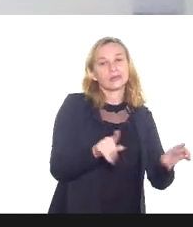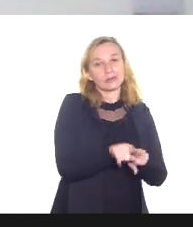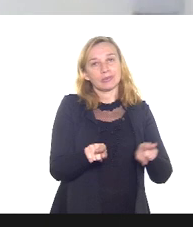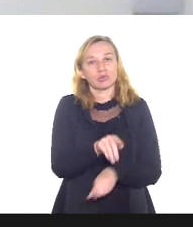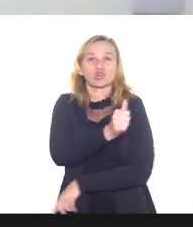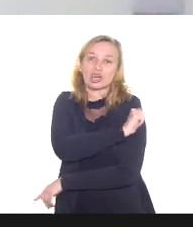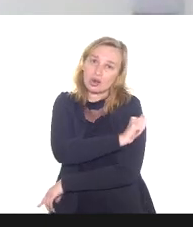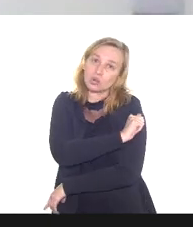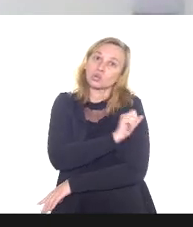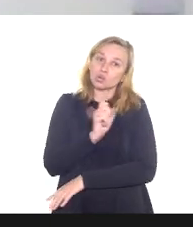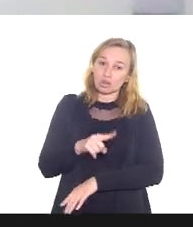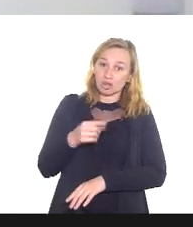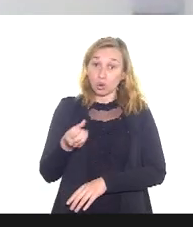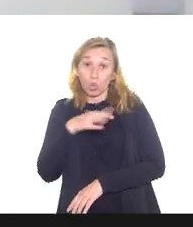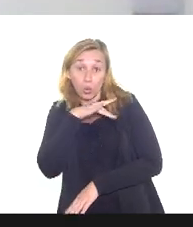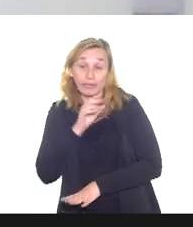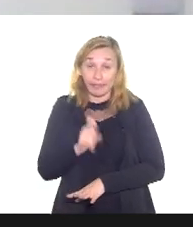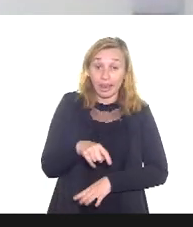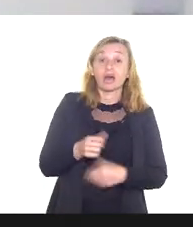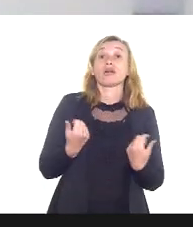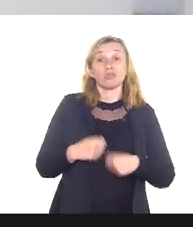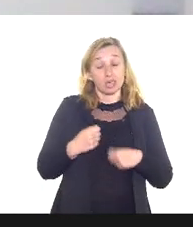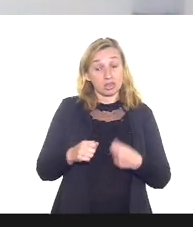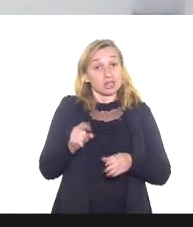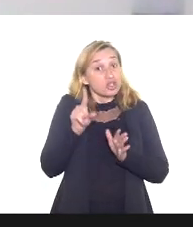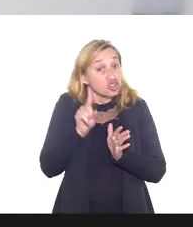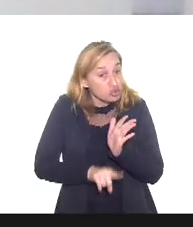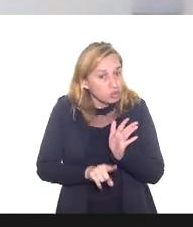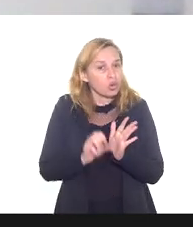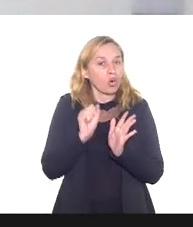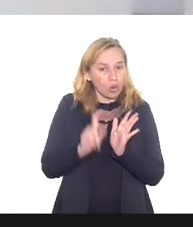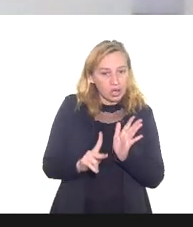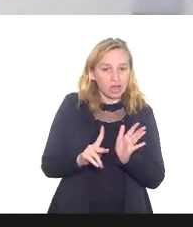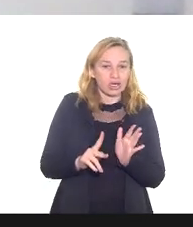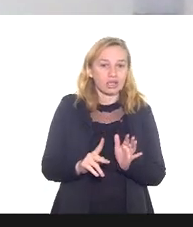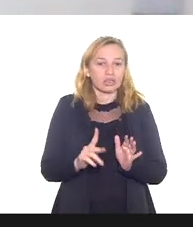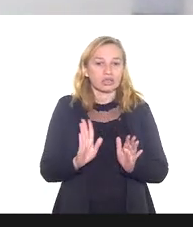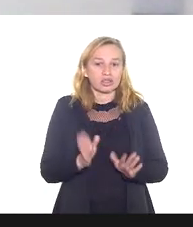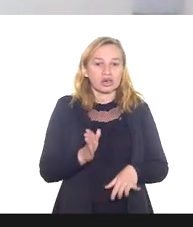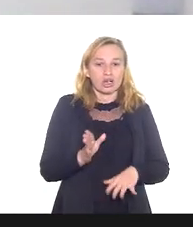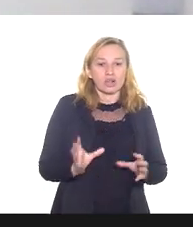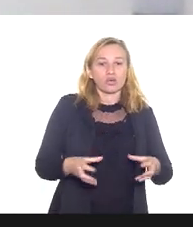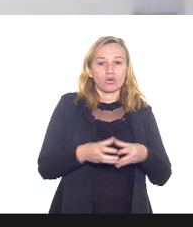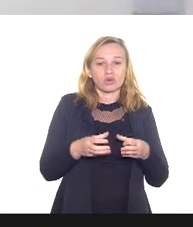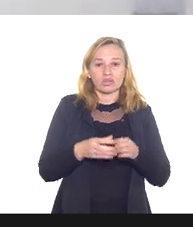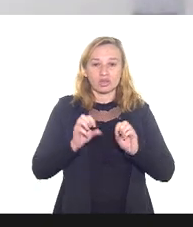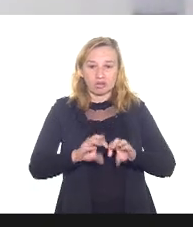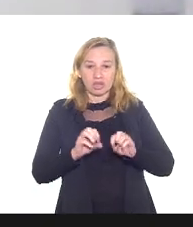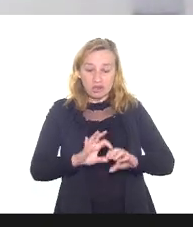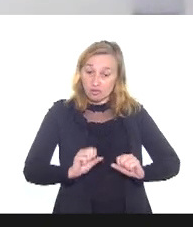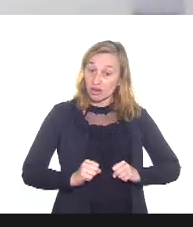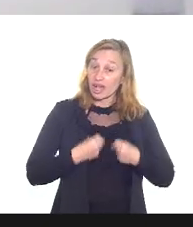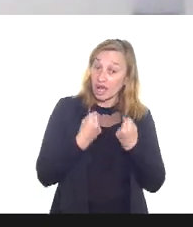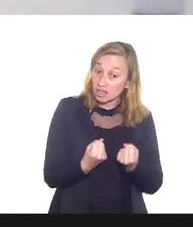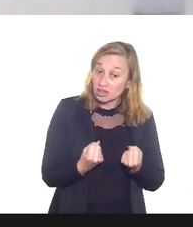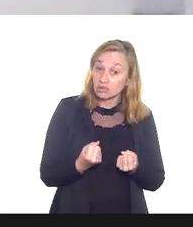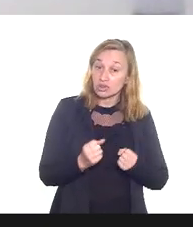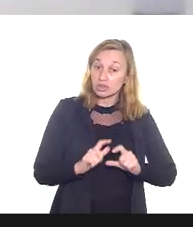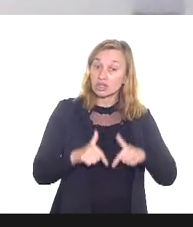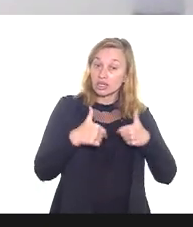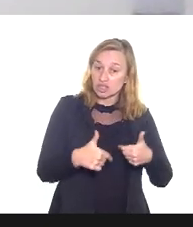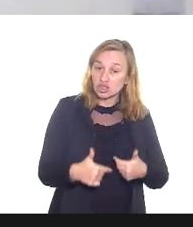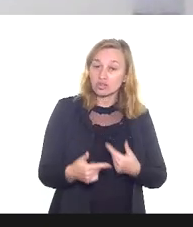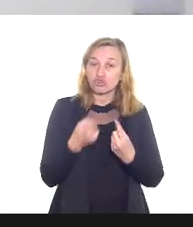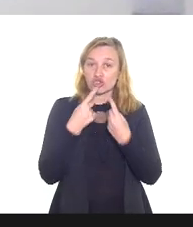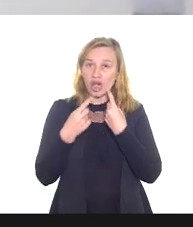estudantes, né, de forma negativa. A gente tem que tentar reduzir. Então, desde já antecipo que a Comissão de Educação vai fazer isso, buscando o maior